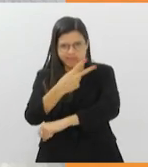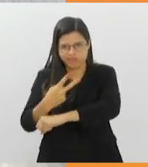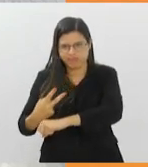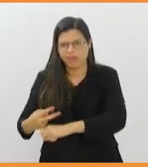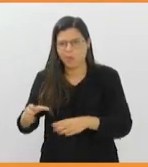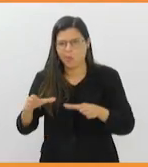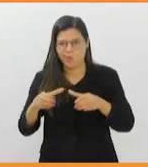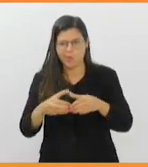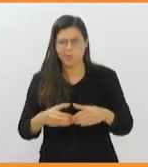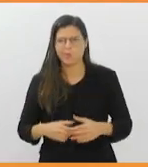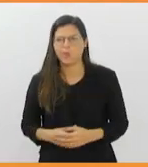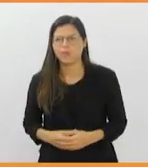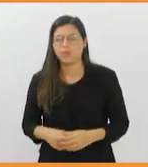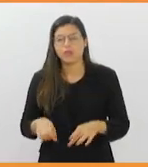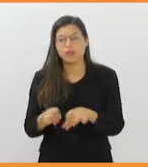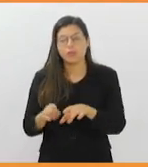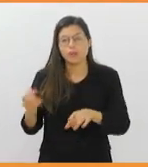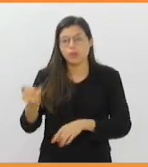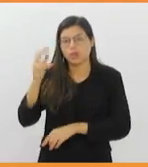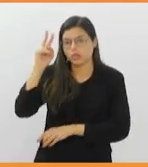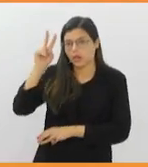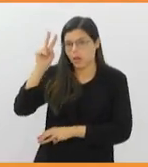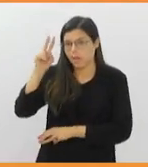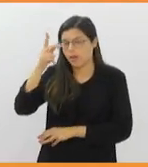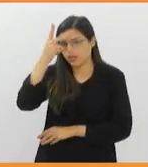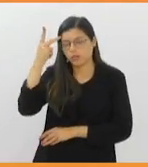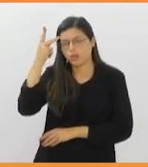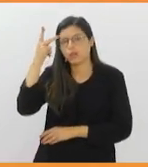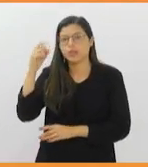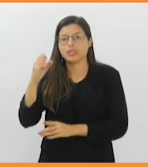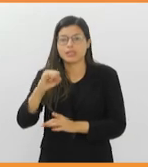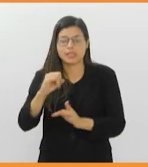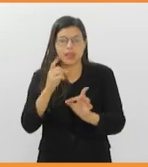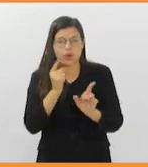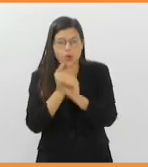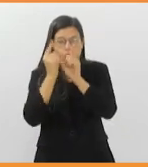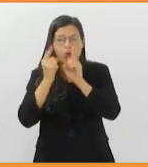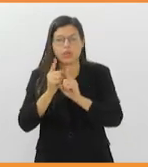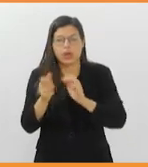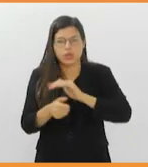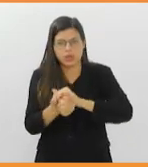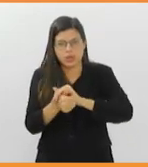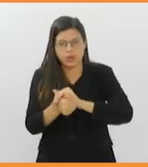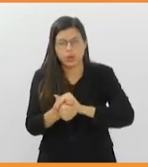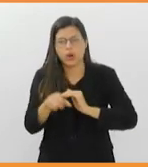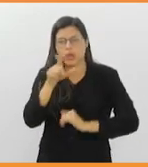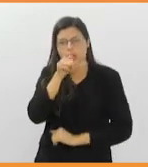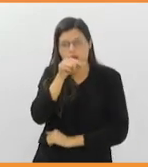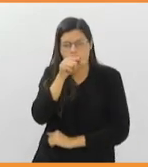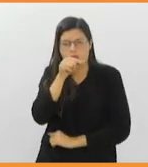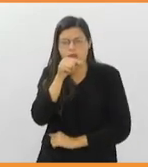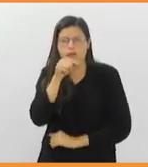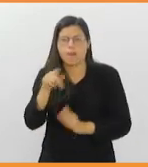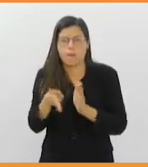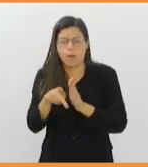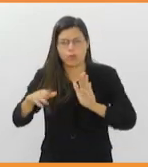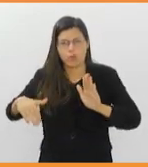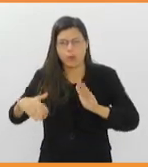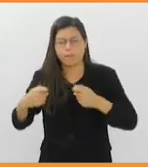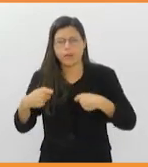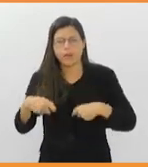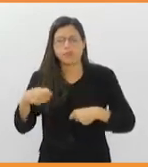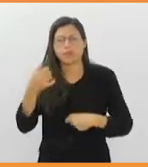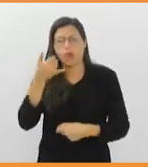Brasil. Vale lembrar aos banhistas que, ao encontrar tartarugas e outras espécies de aves marinhas, eles devem acionar o projeto